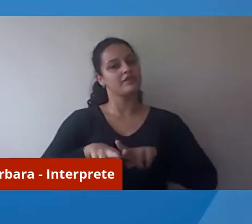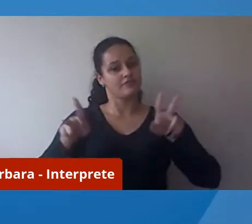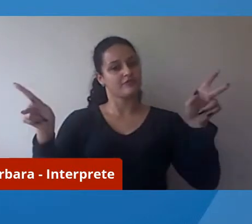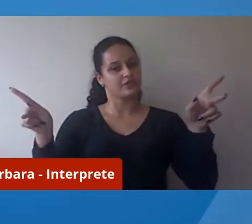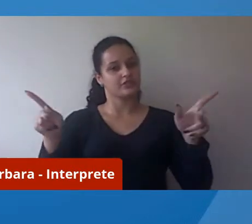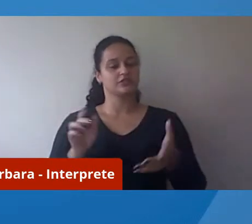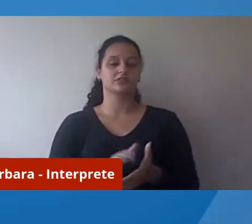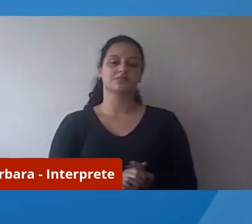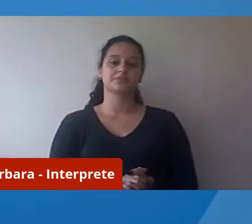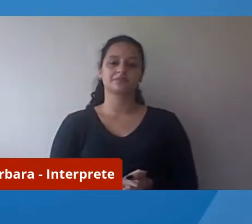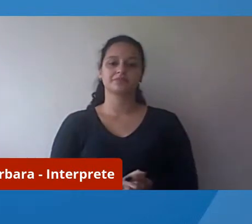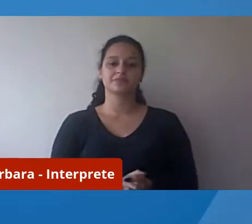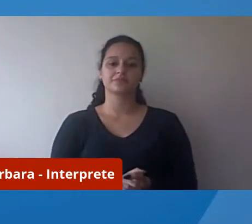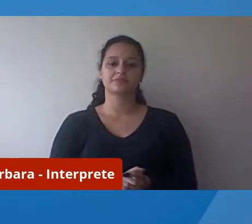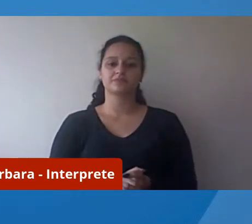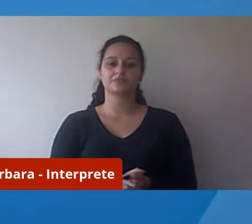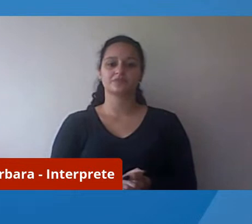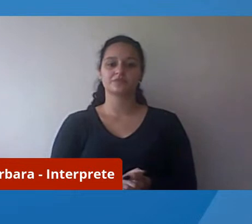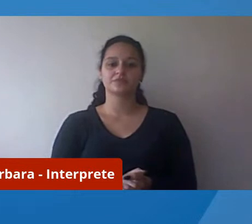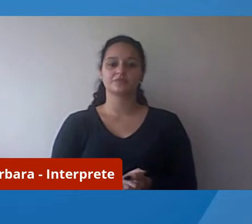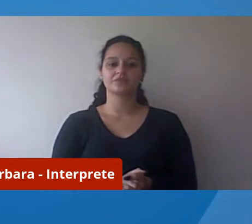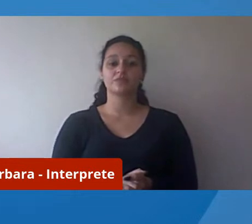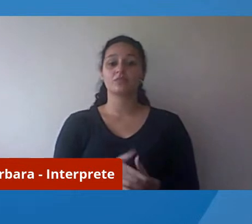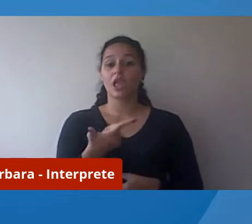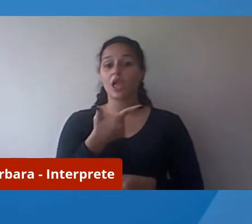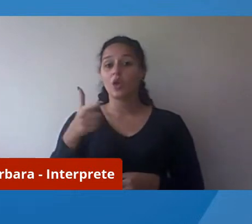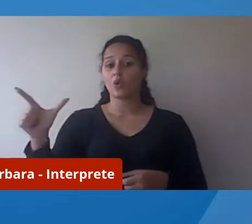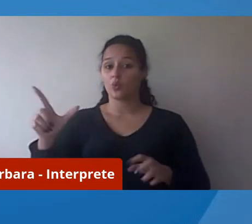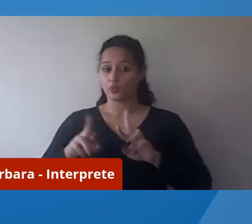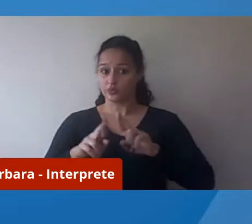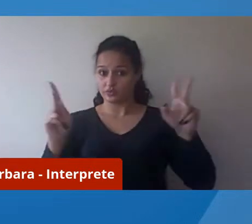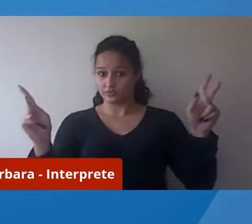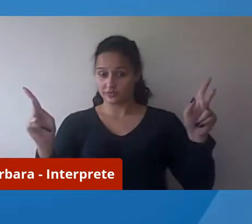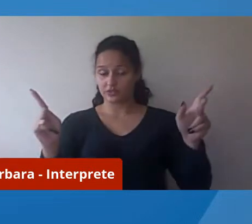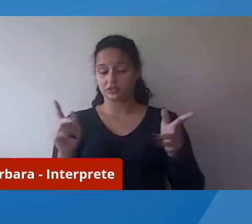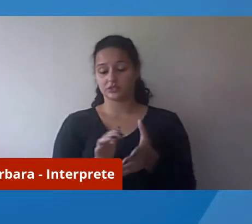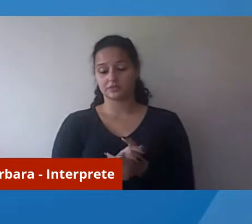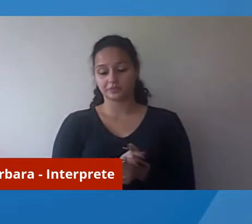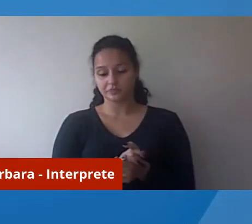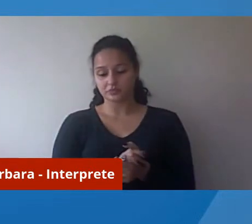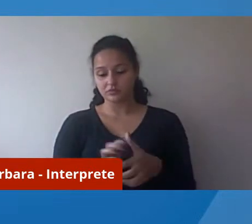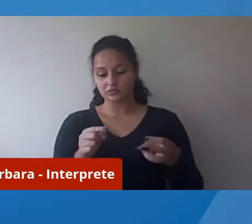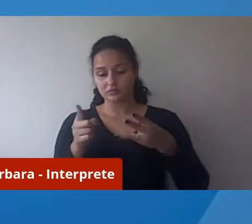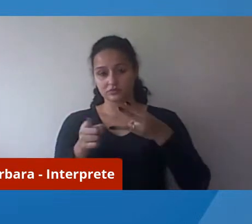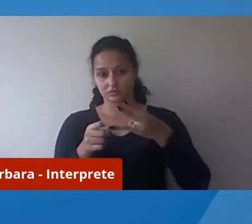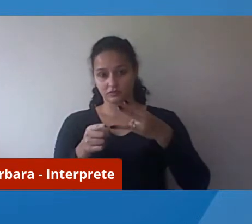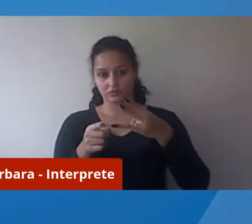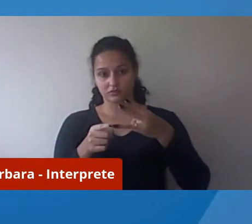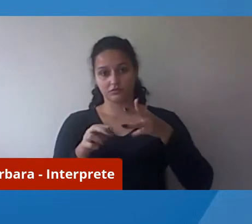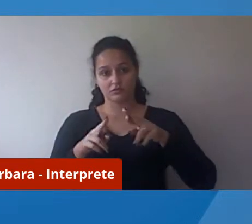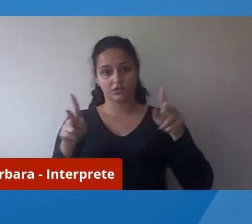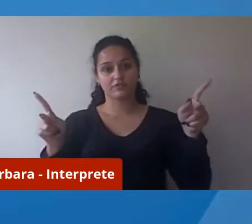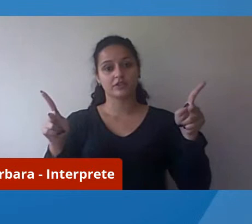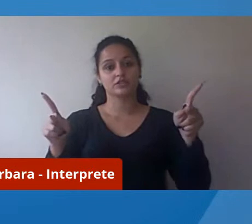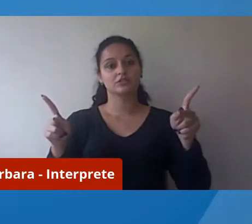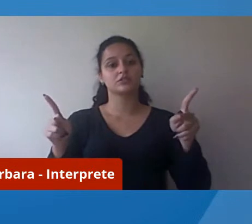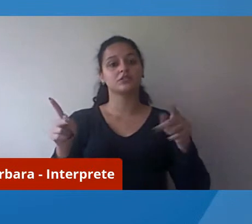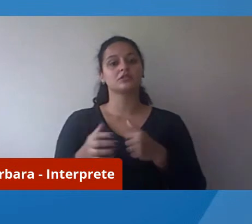notável. Né? Outra diferença, o fascismo histórico,